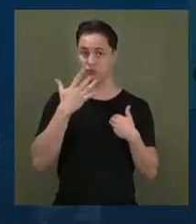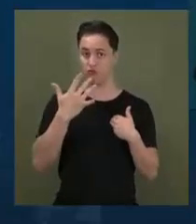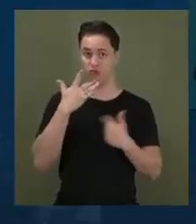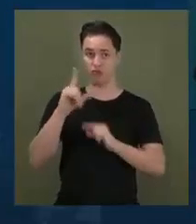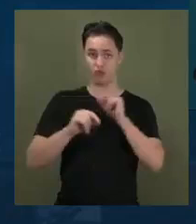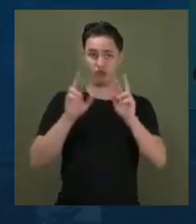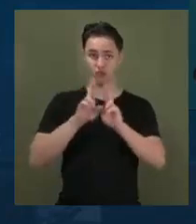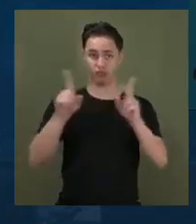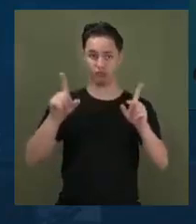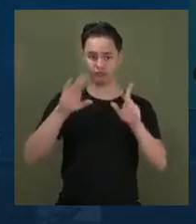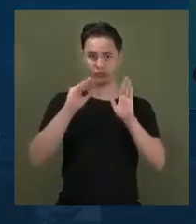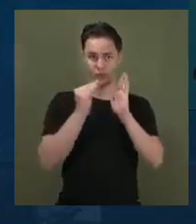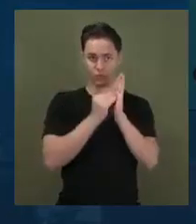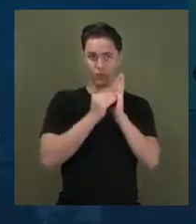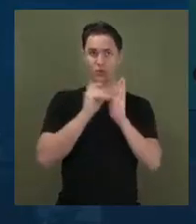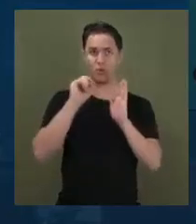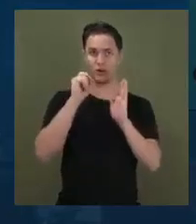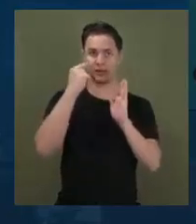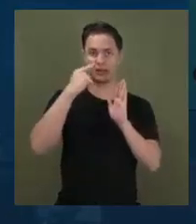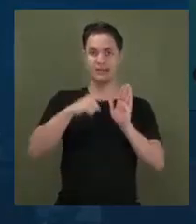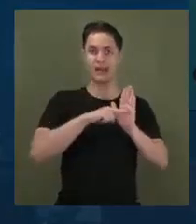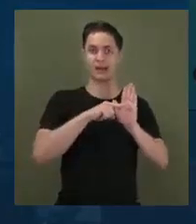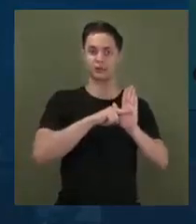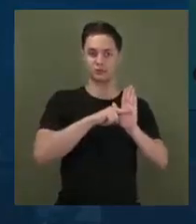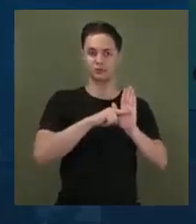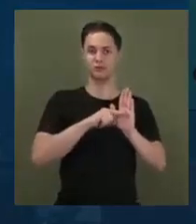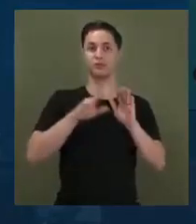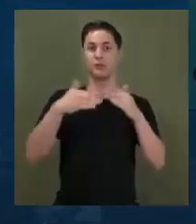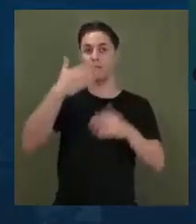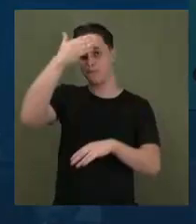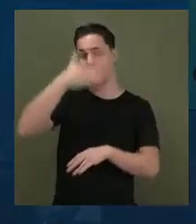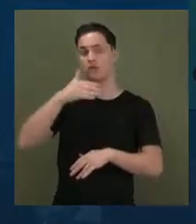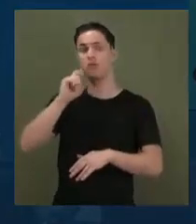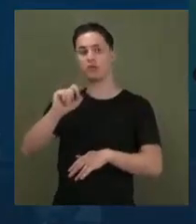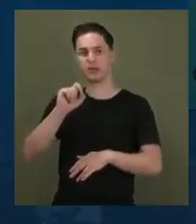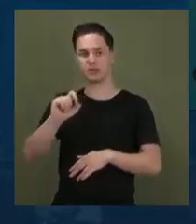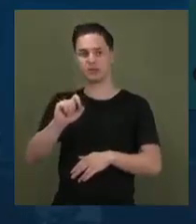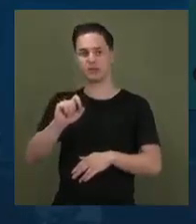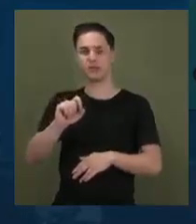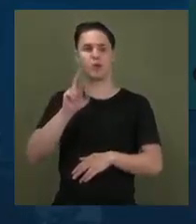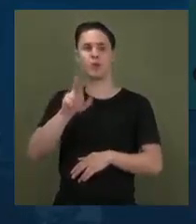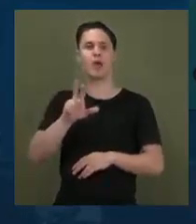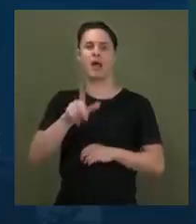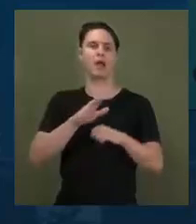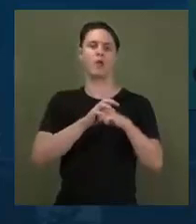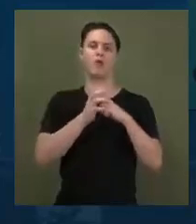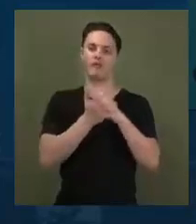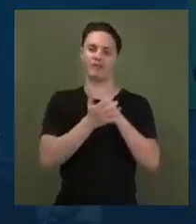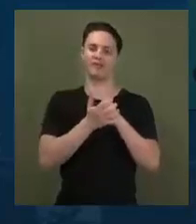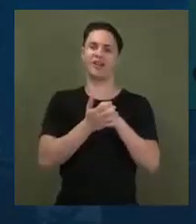núcleo capsídeo negativa. Então, aqui prova de que não é da Covid, e sim